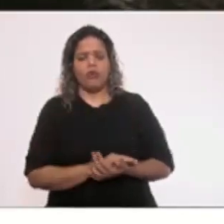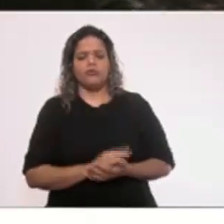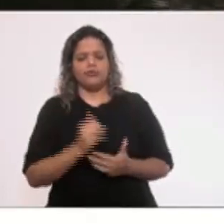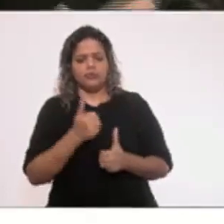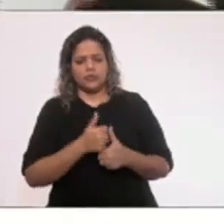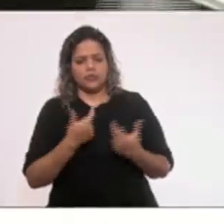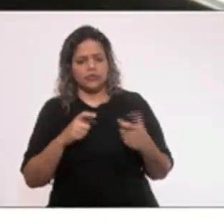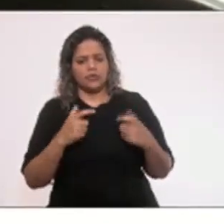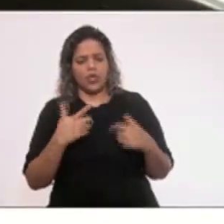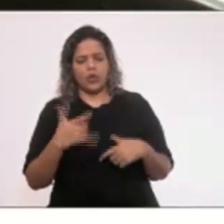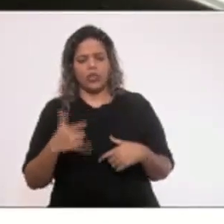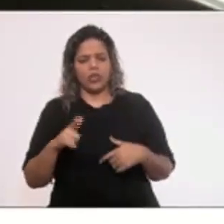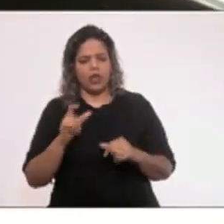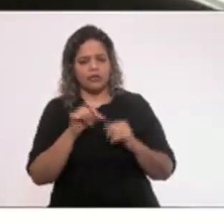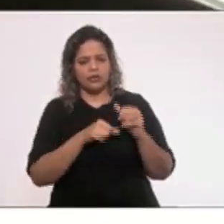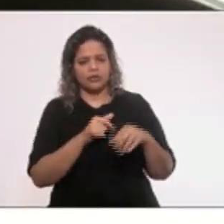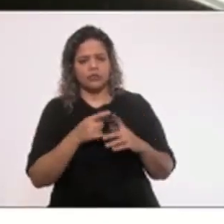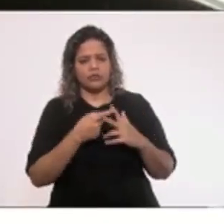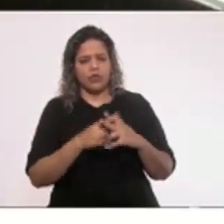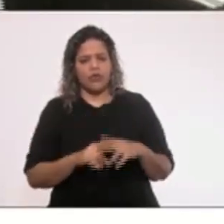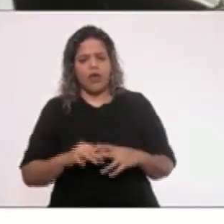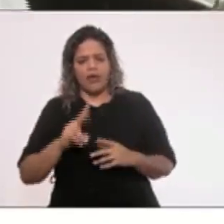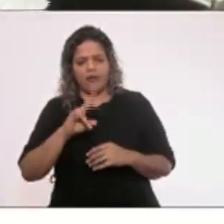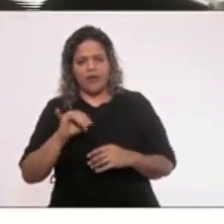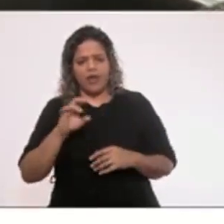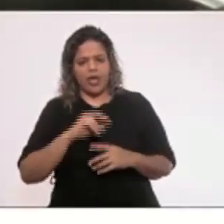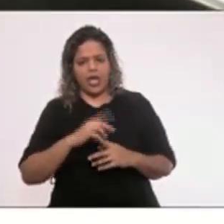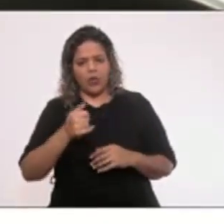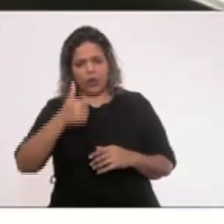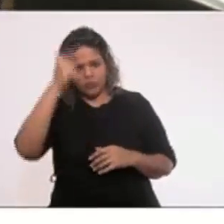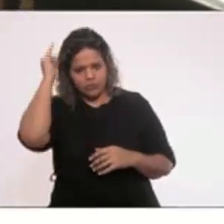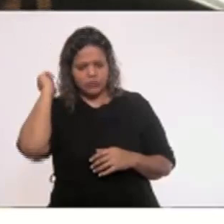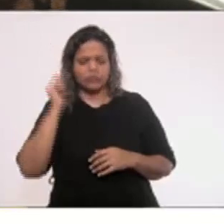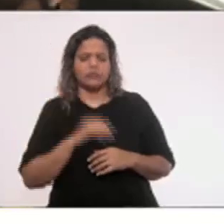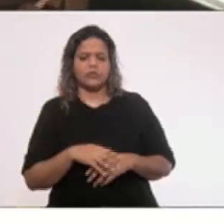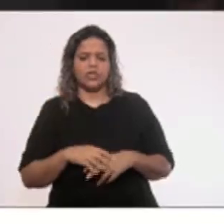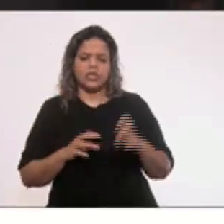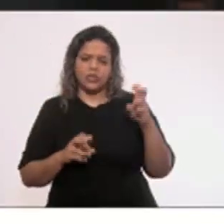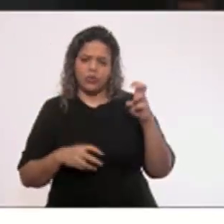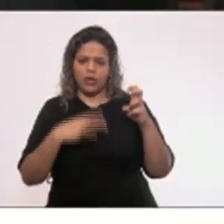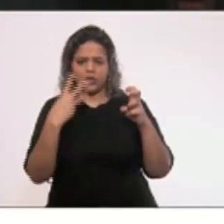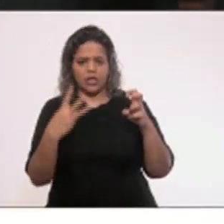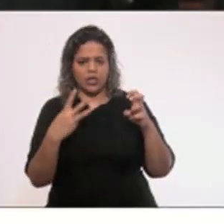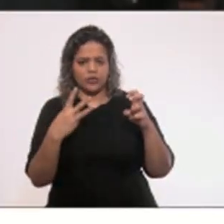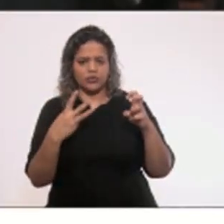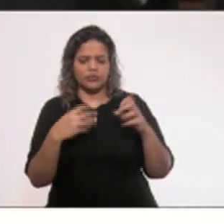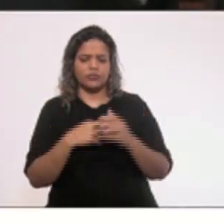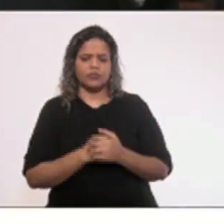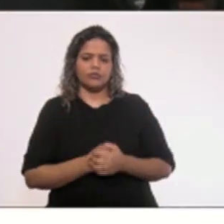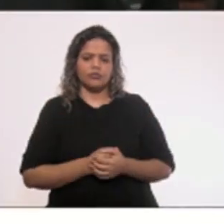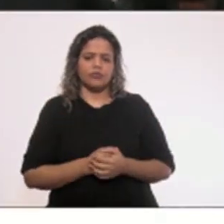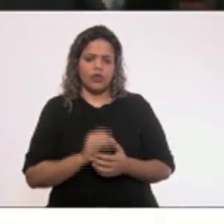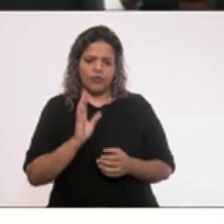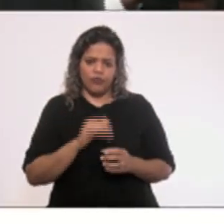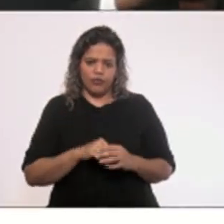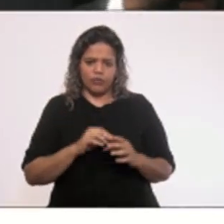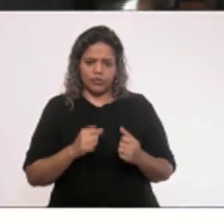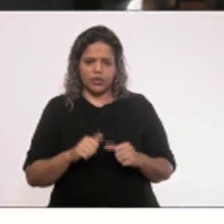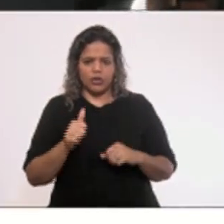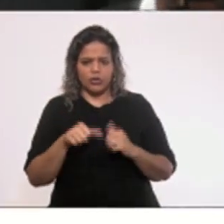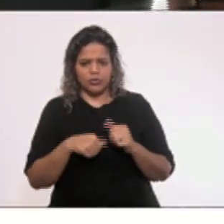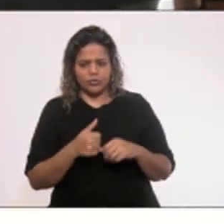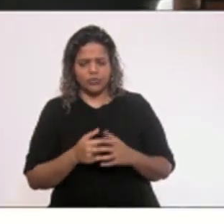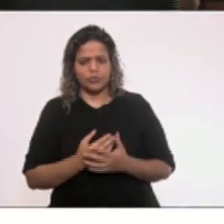muito sentido, tornando autorizativo já consertava. Então seria o voto que o Spal deu na CCJ. Vossa Excelência dando um voto para tornar o